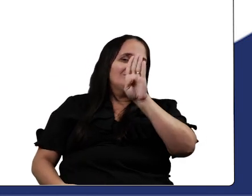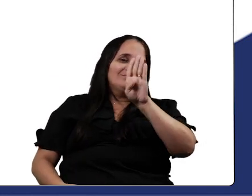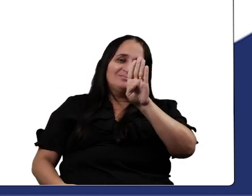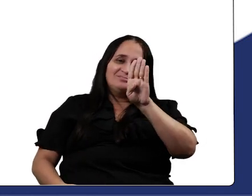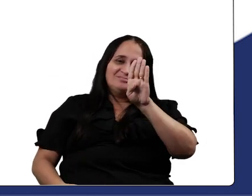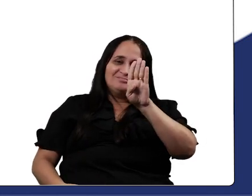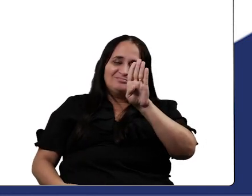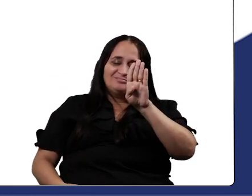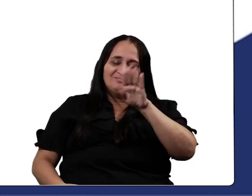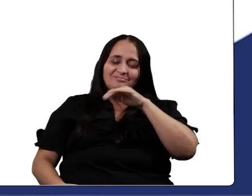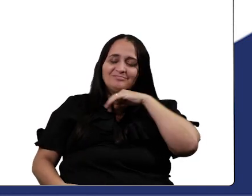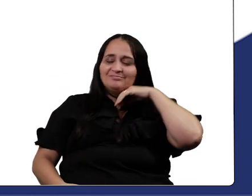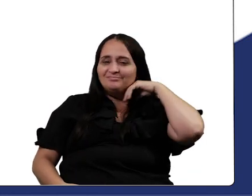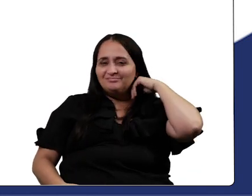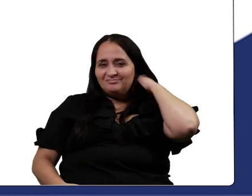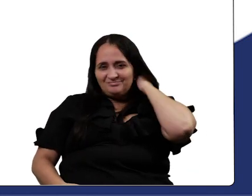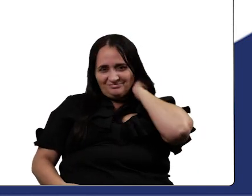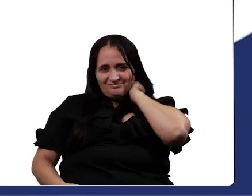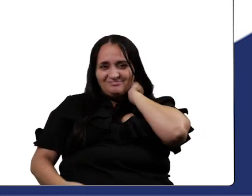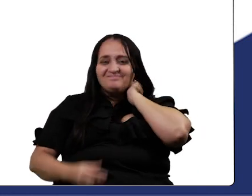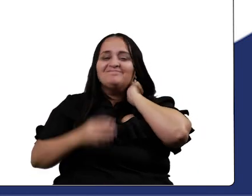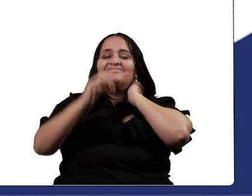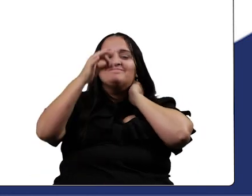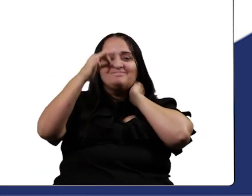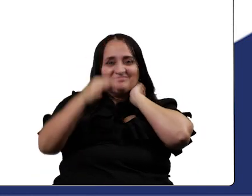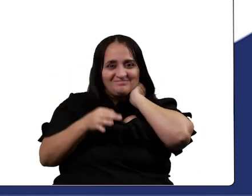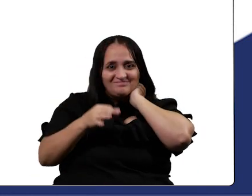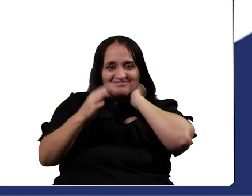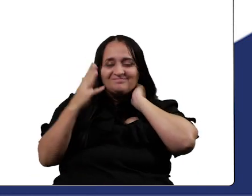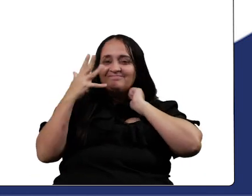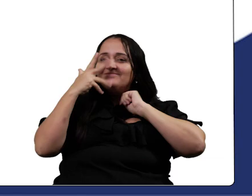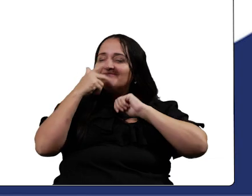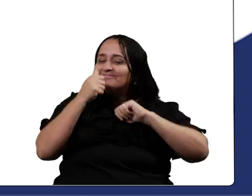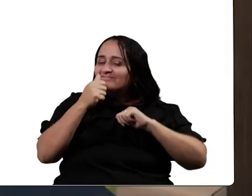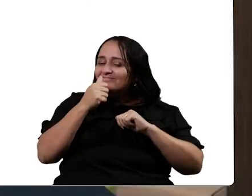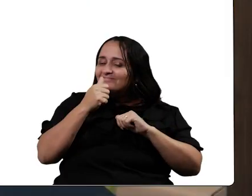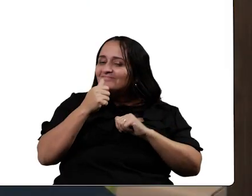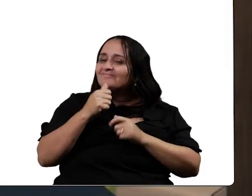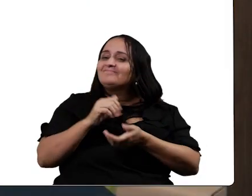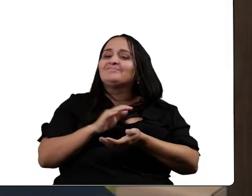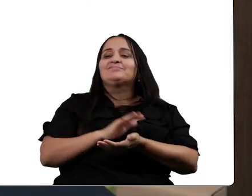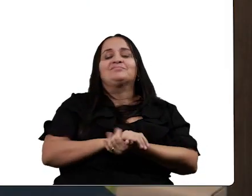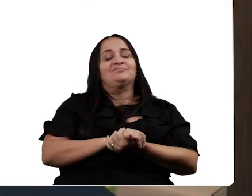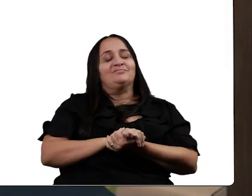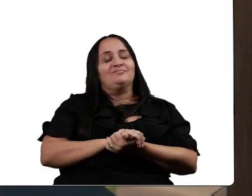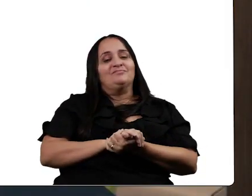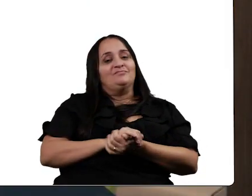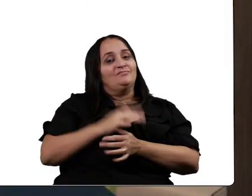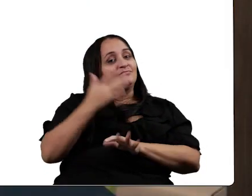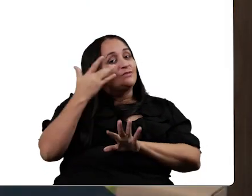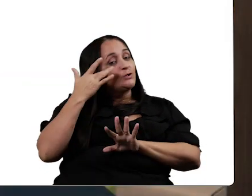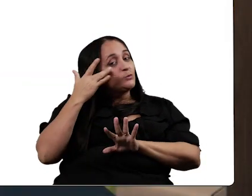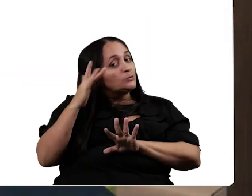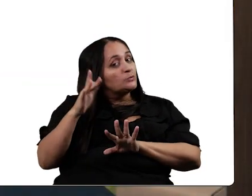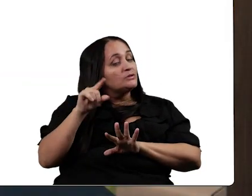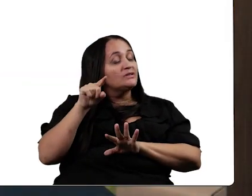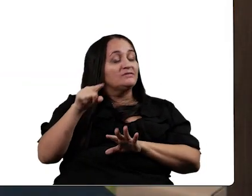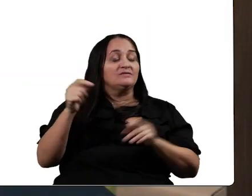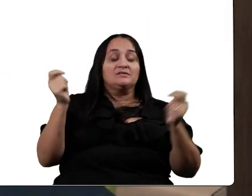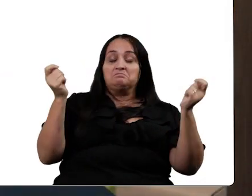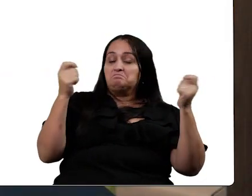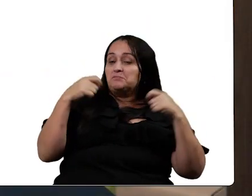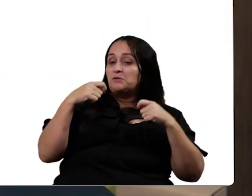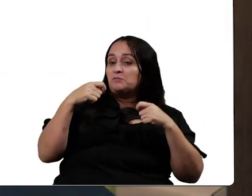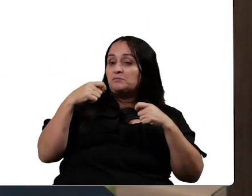B, japonês. Certinho, belezinha? Olha, eu não sei como está a sua capacidade